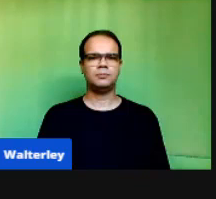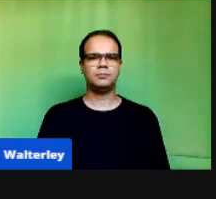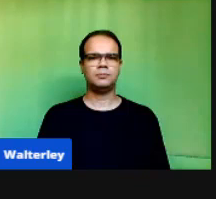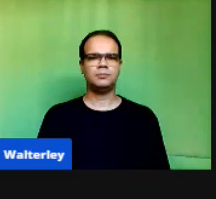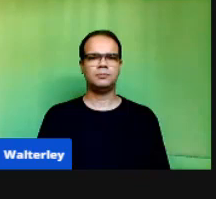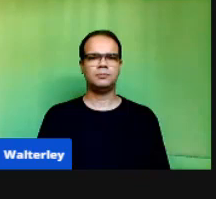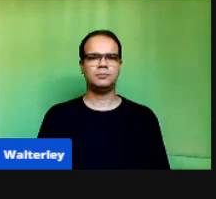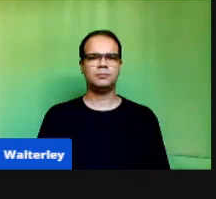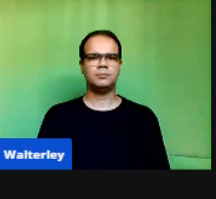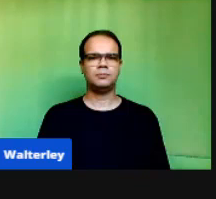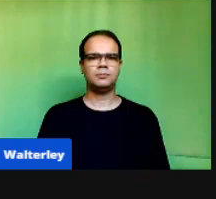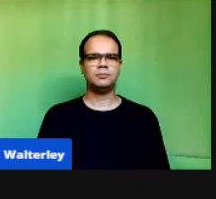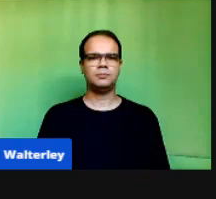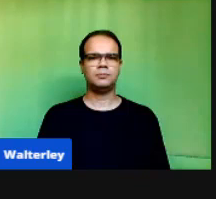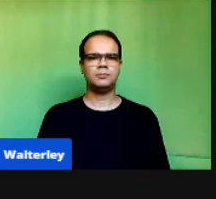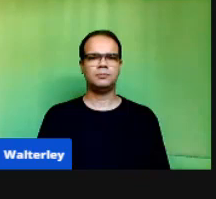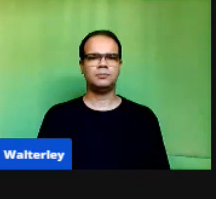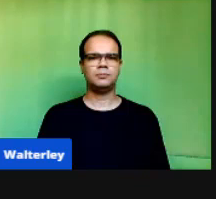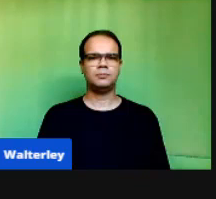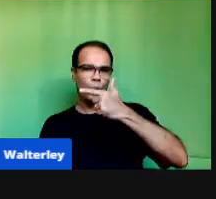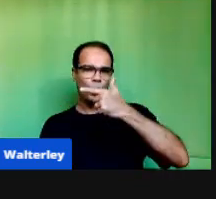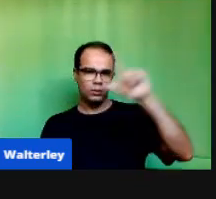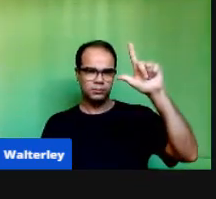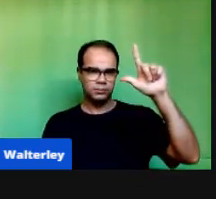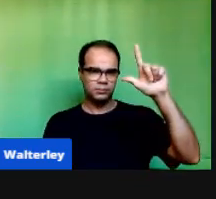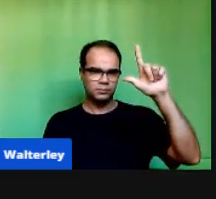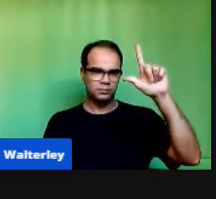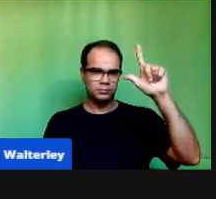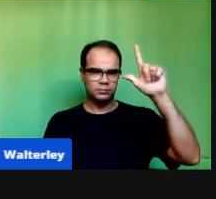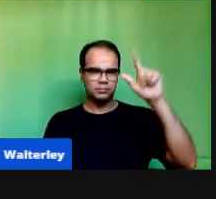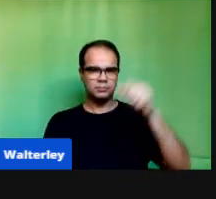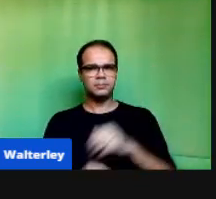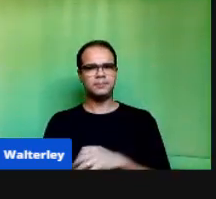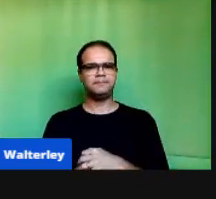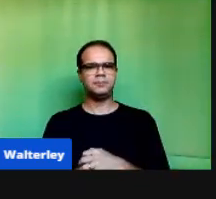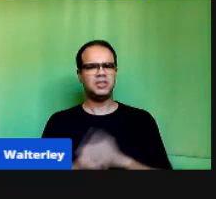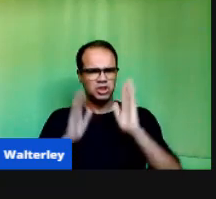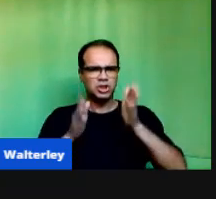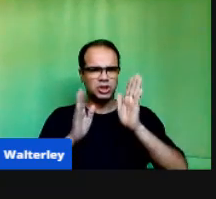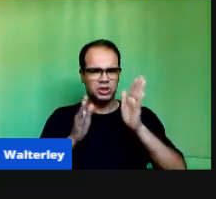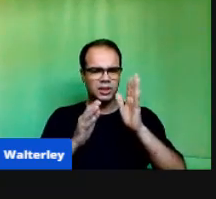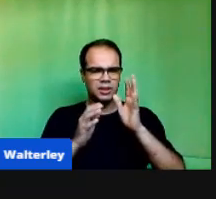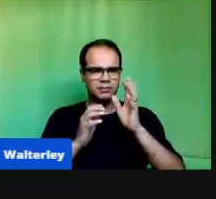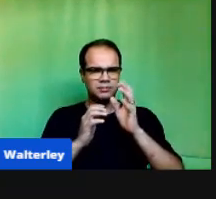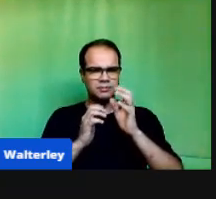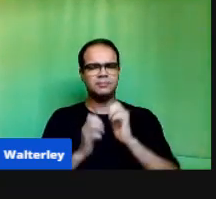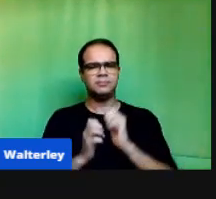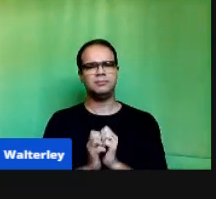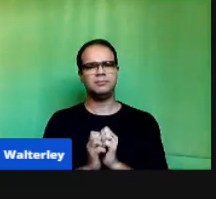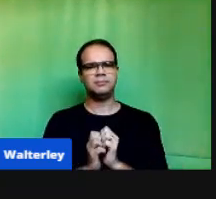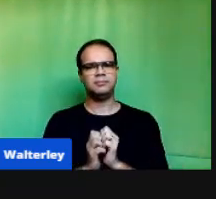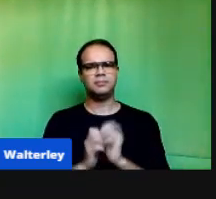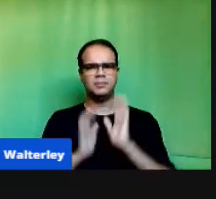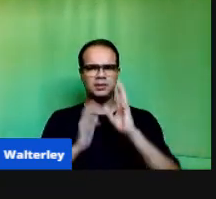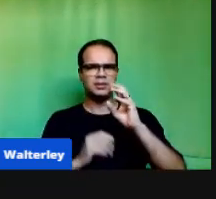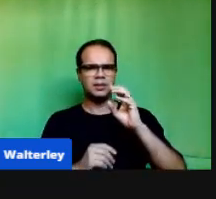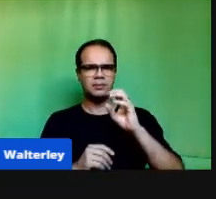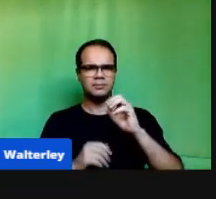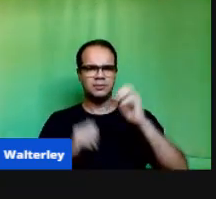Olha só, um exercício também prático, né? Que a gente já fez, que nós já trabalhamos com inteligência